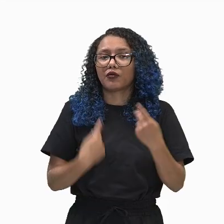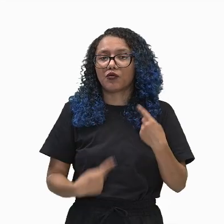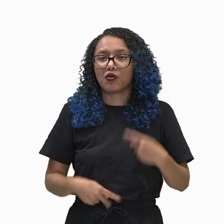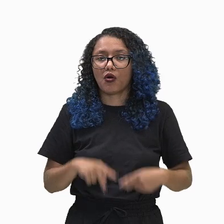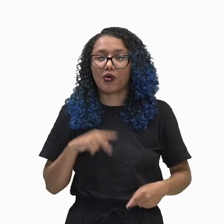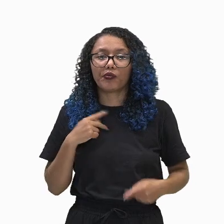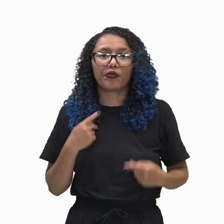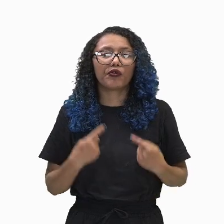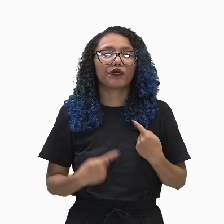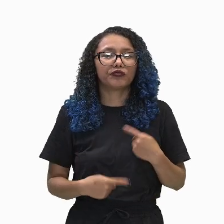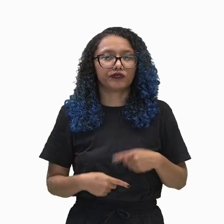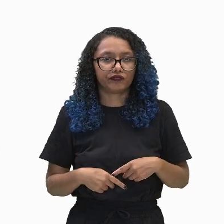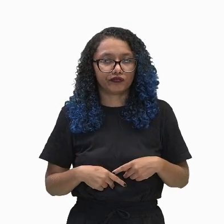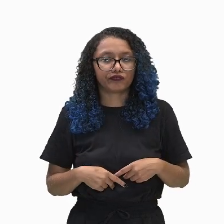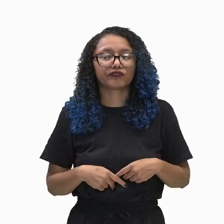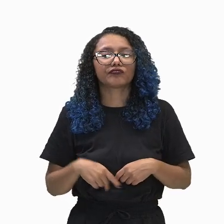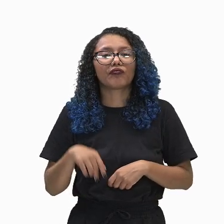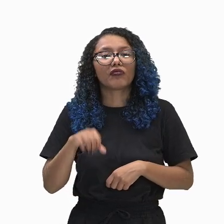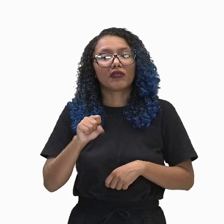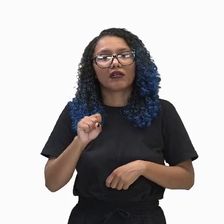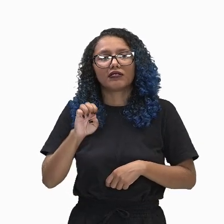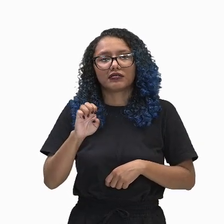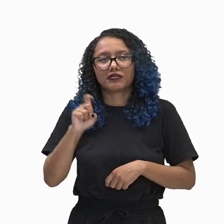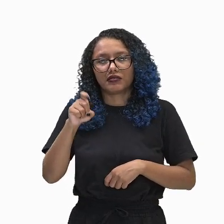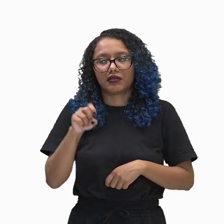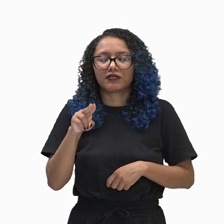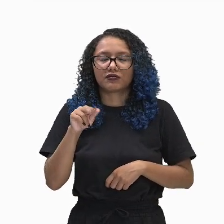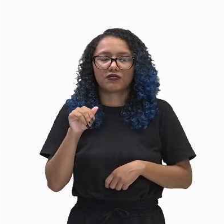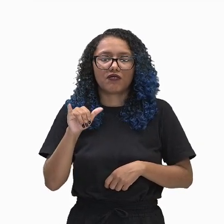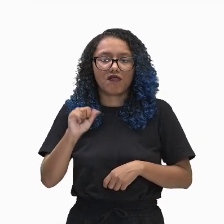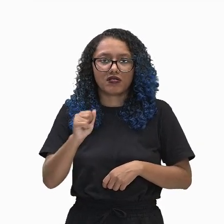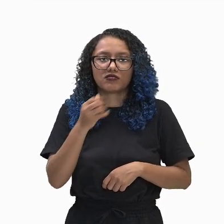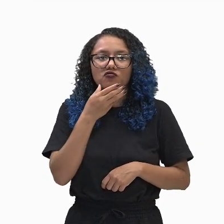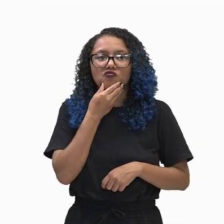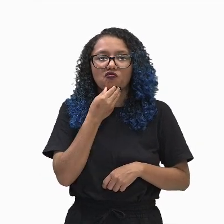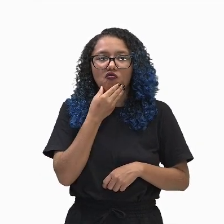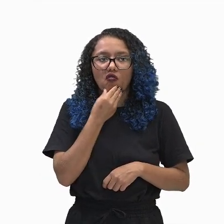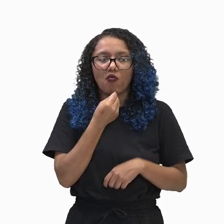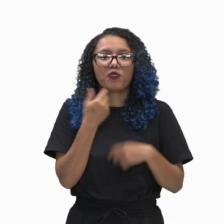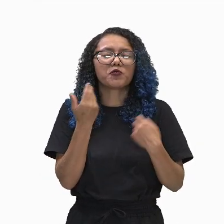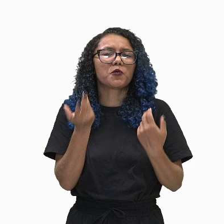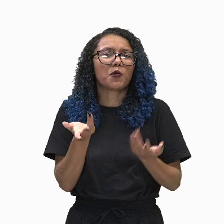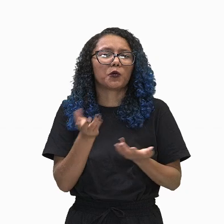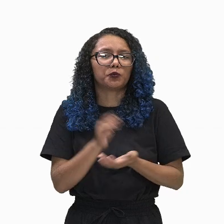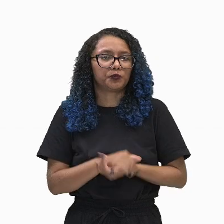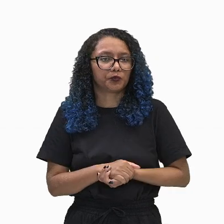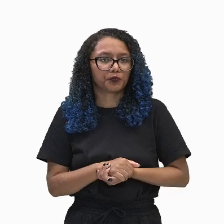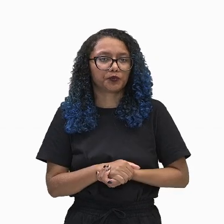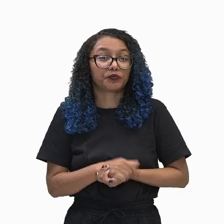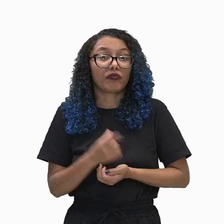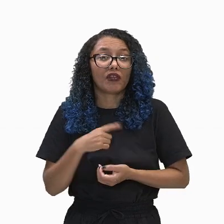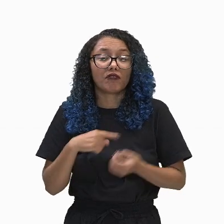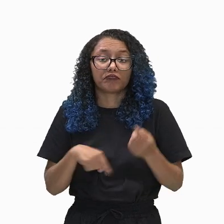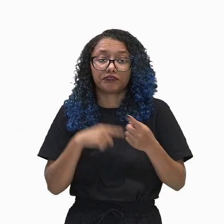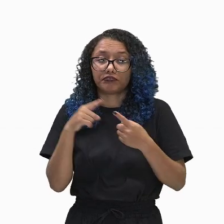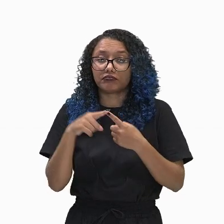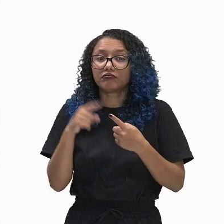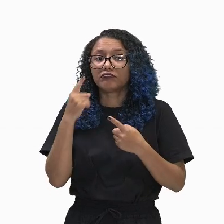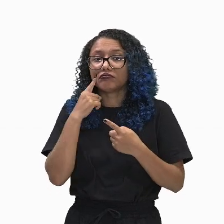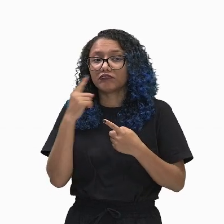masculinos. Vamos ver aí que os hormônios sexuais masculinos são